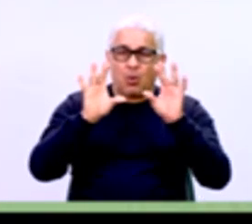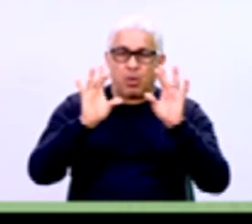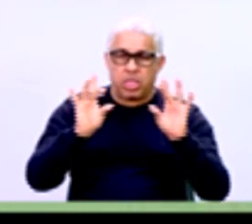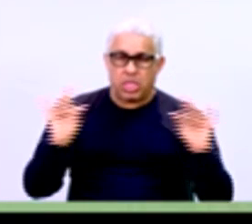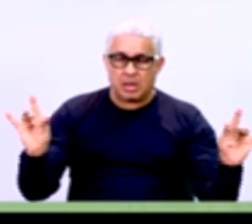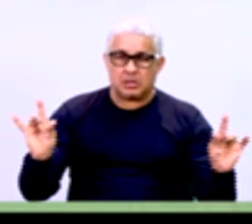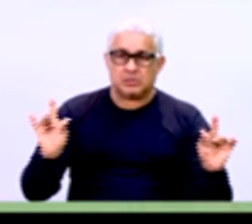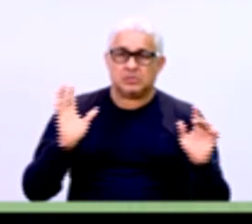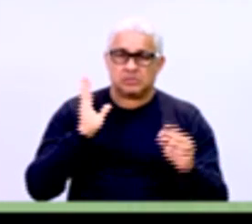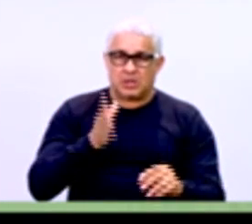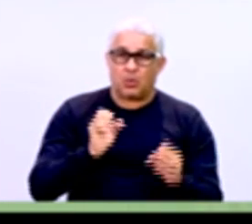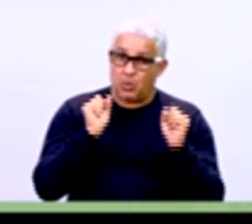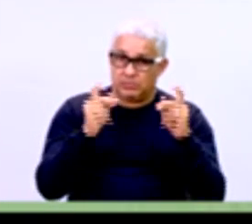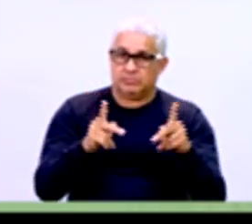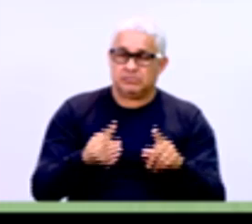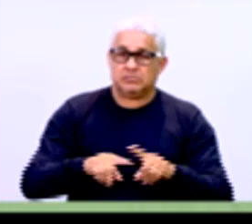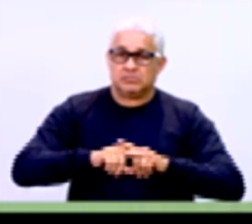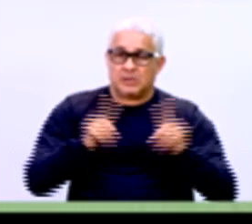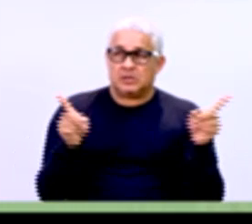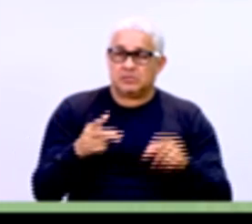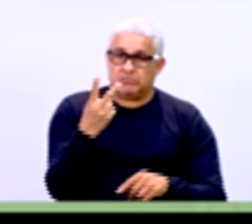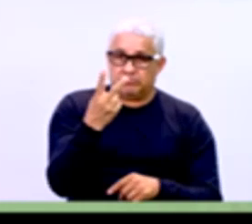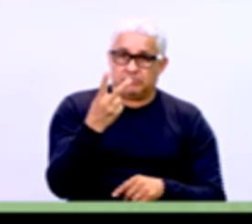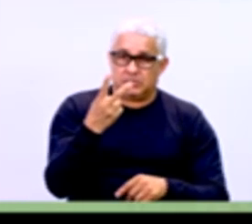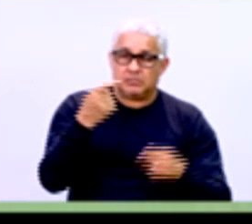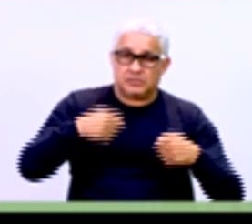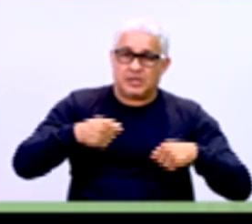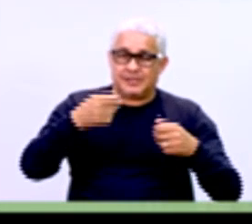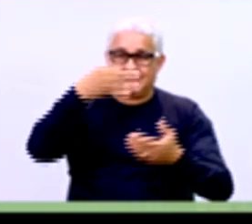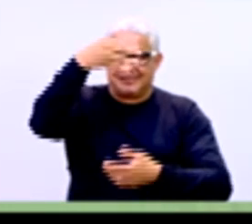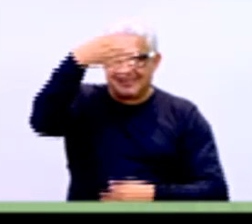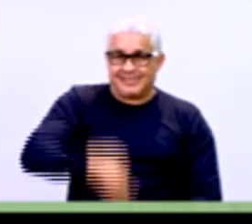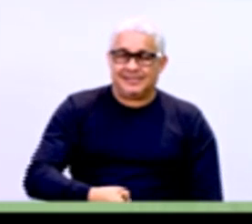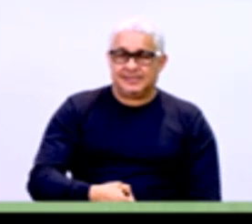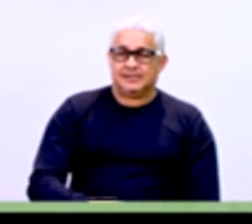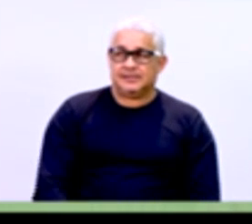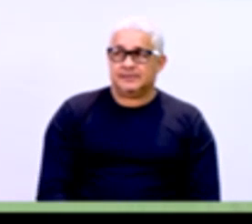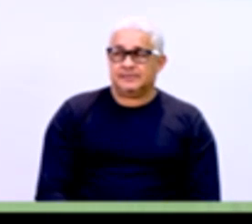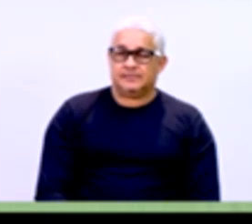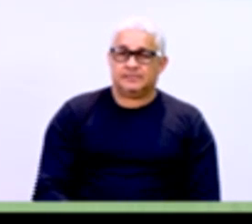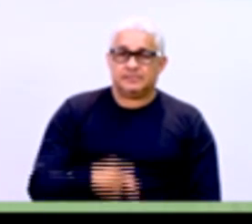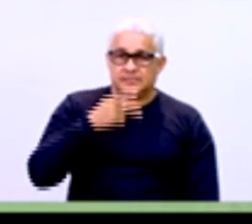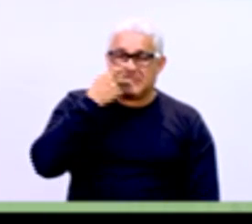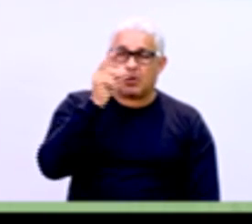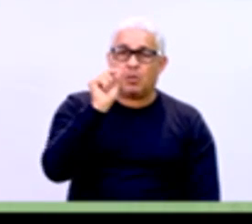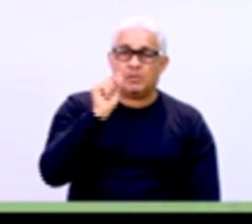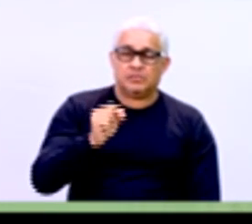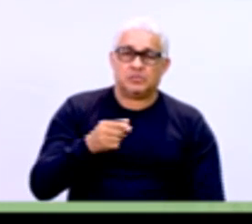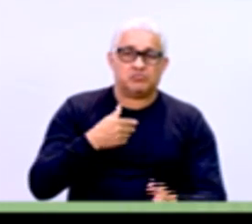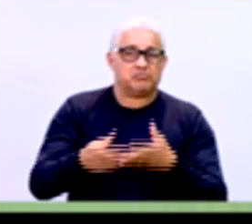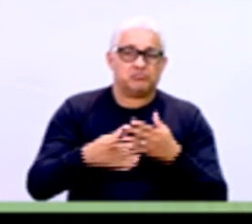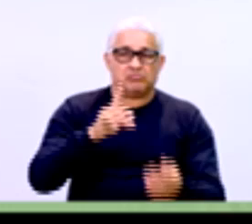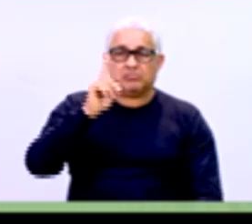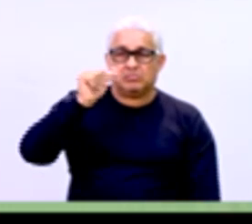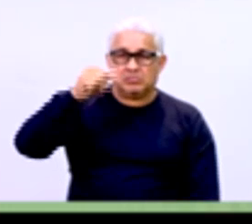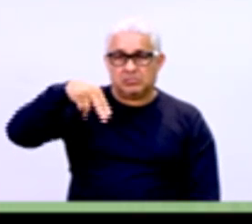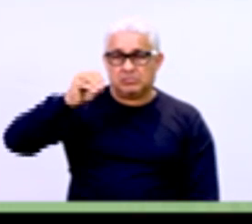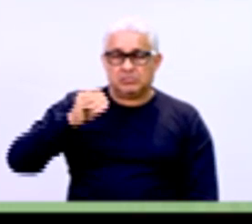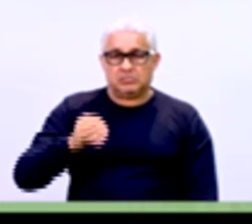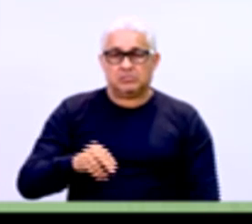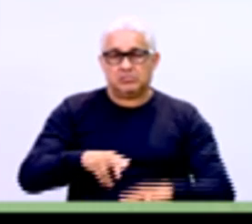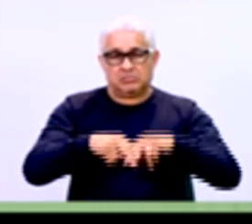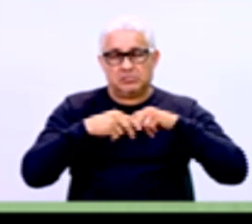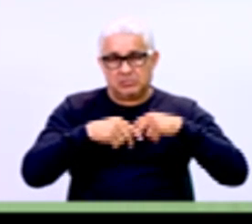ok. Mas as duas alternativas têm que estarem certas, as duas afirmativas. E quando fala que qualquer dano causado pelo